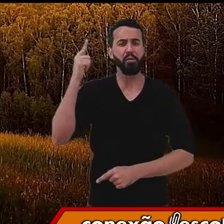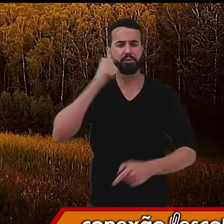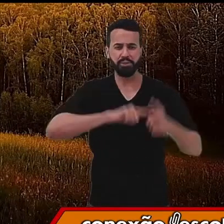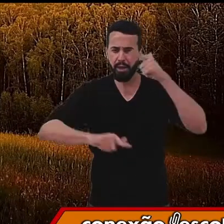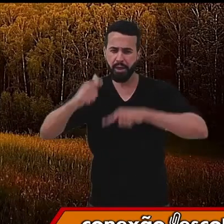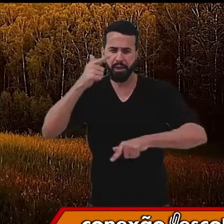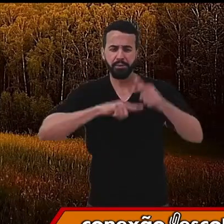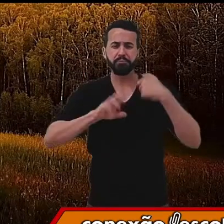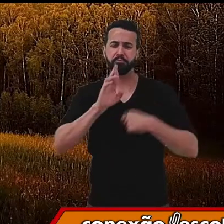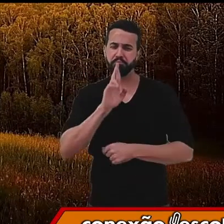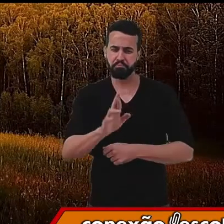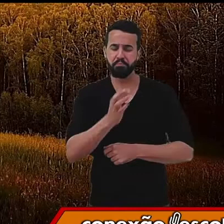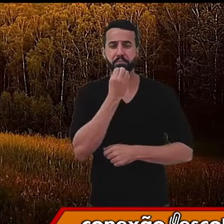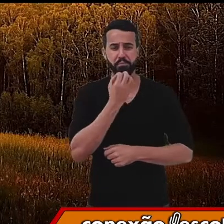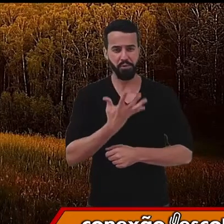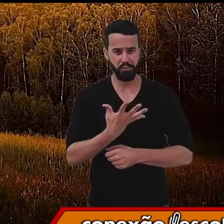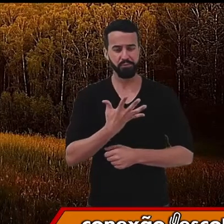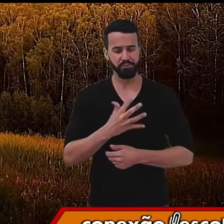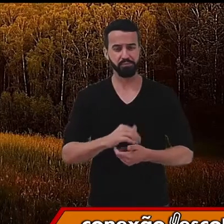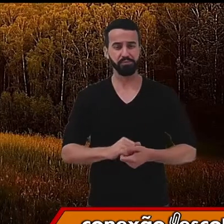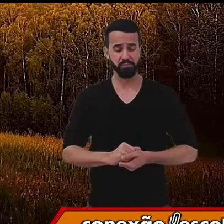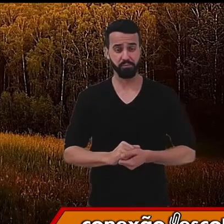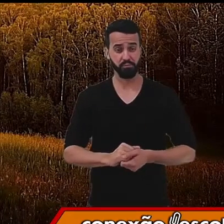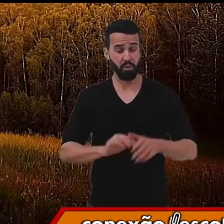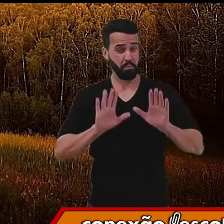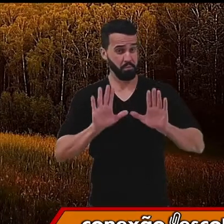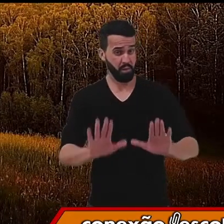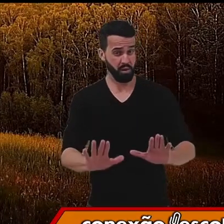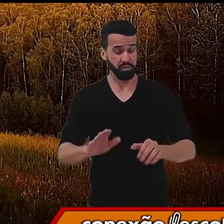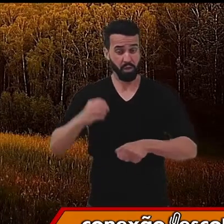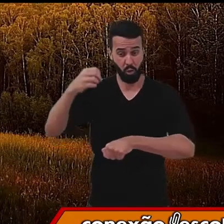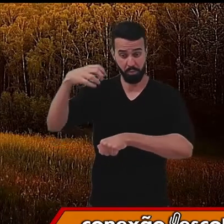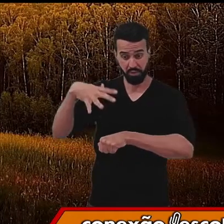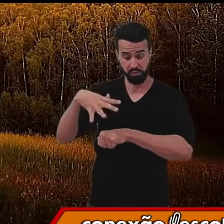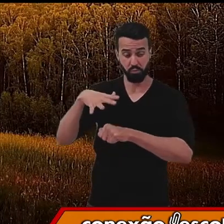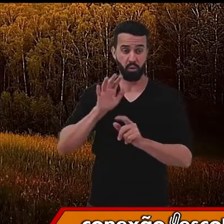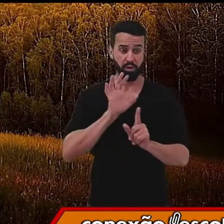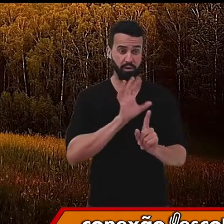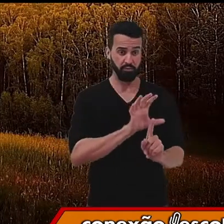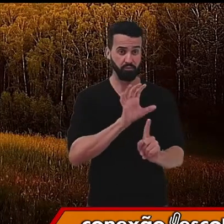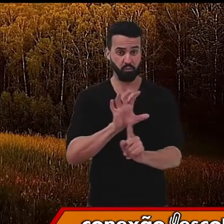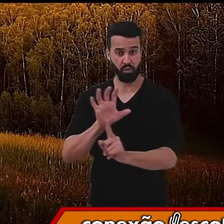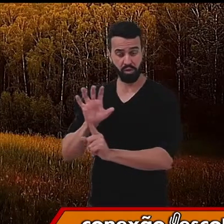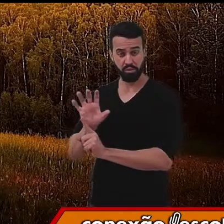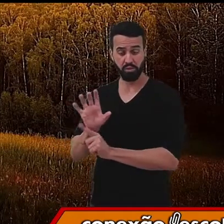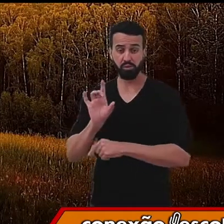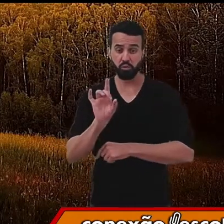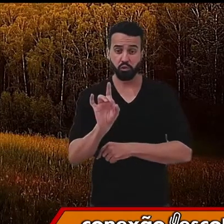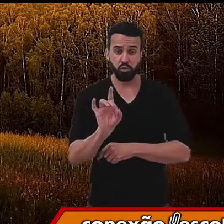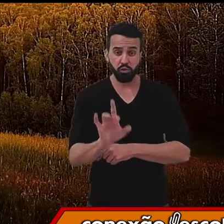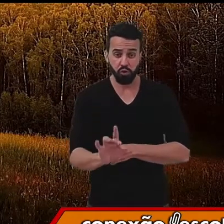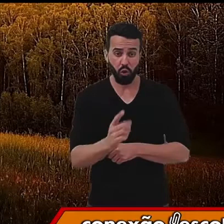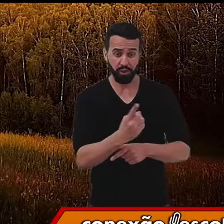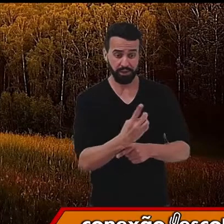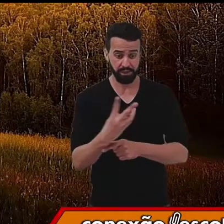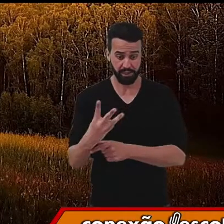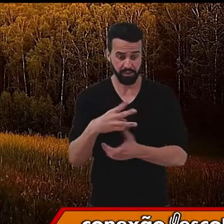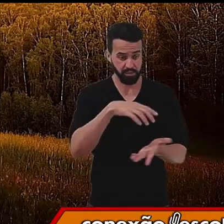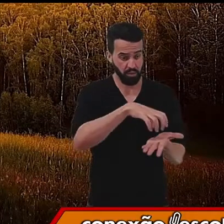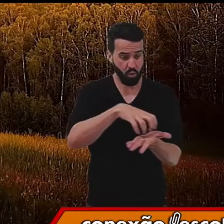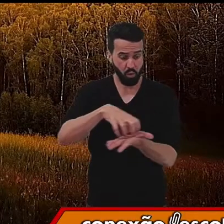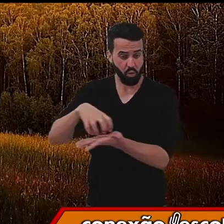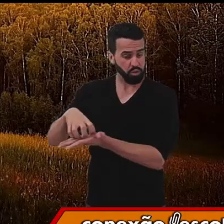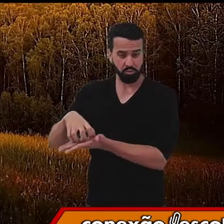resultados. Porém, essa influência iluminista, ela não se dá somente nas 13 colônias